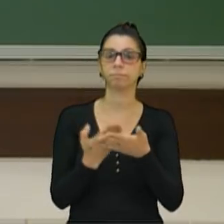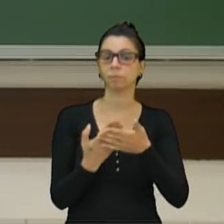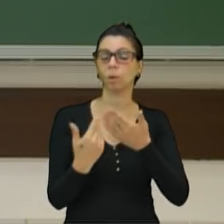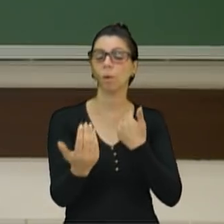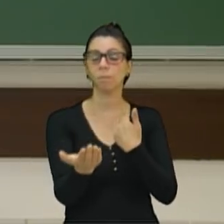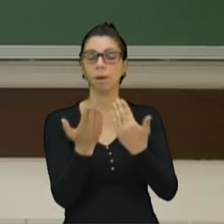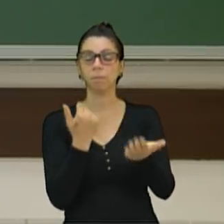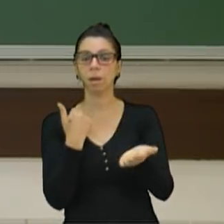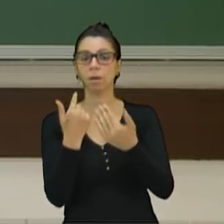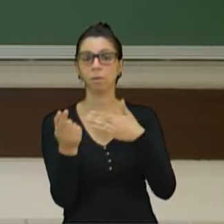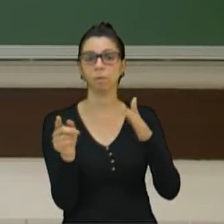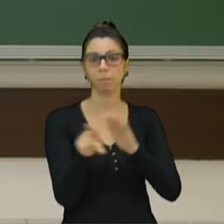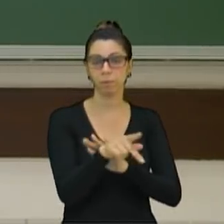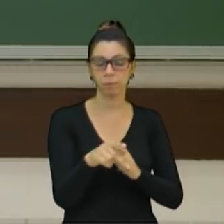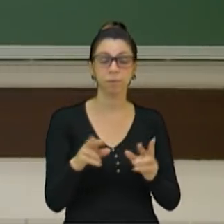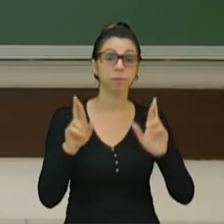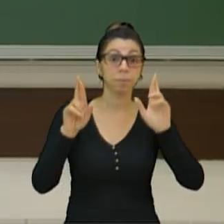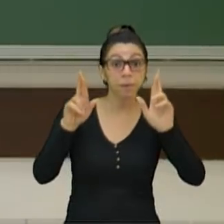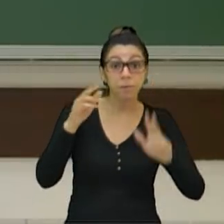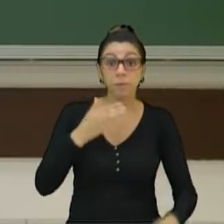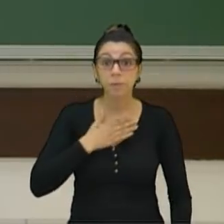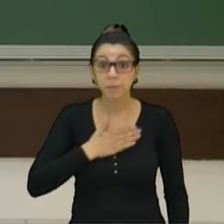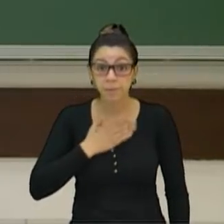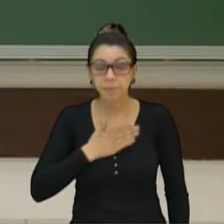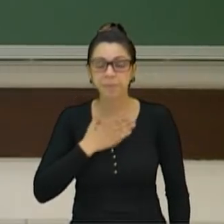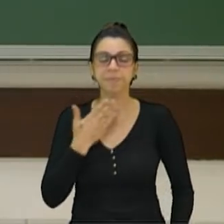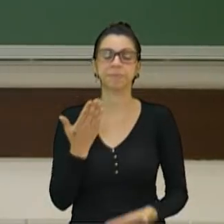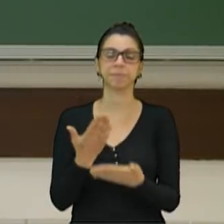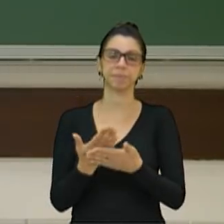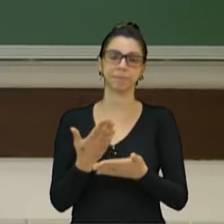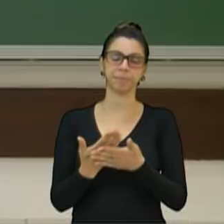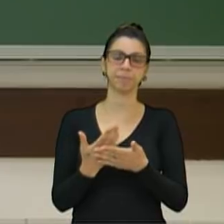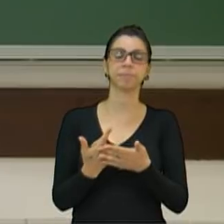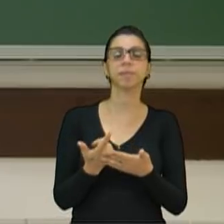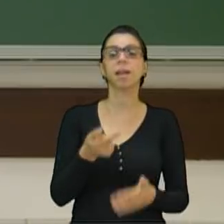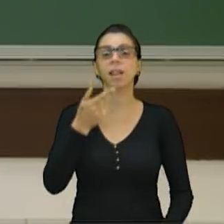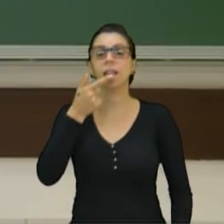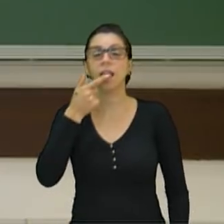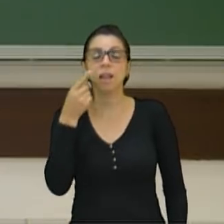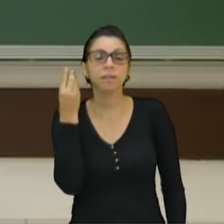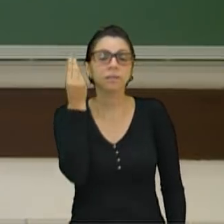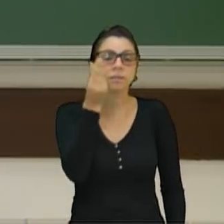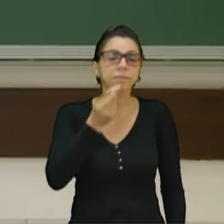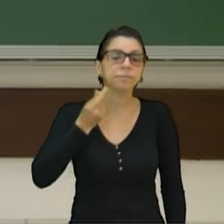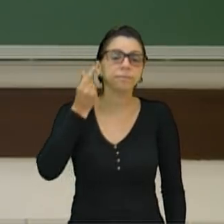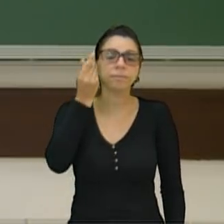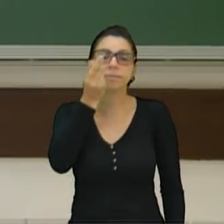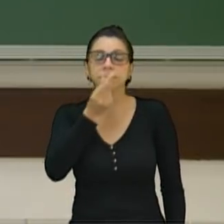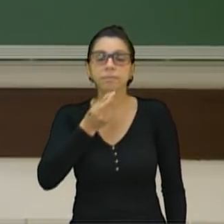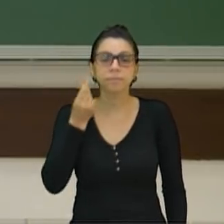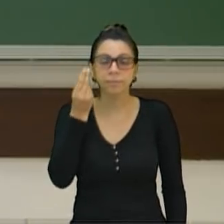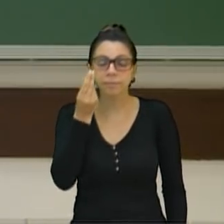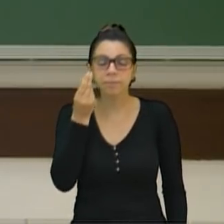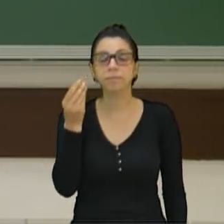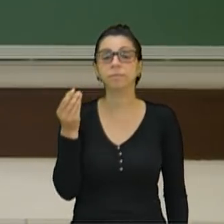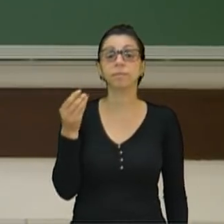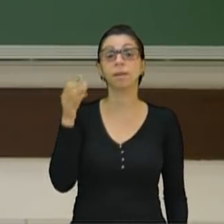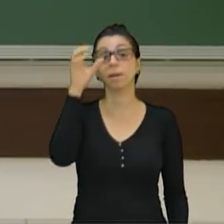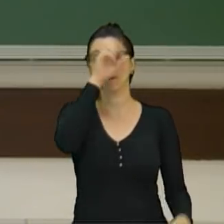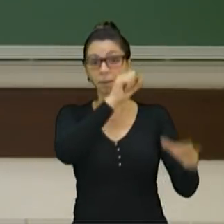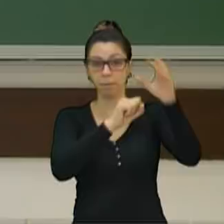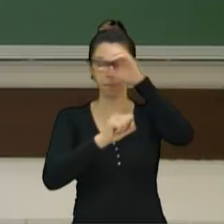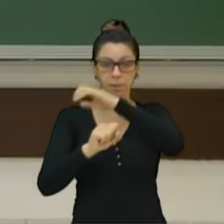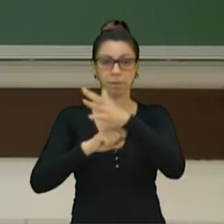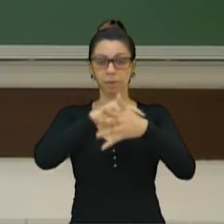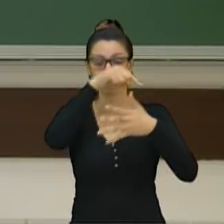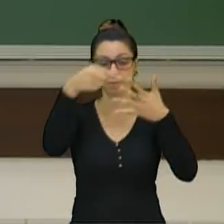professor. Espero que você tenha gostado da nossa aula de hoje, que nós falamos sobre a gustação, sobre o paladar, que são sinônimos, aprendemos o quinto